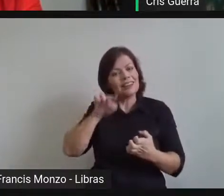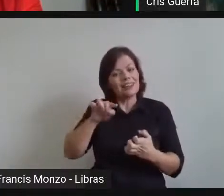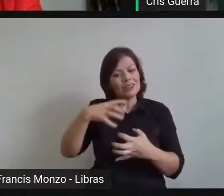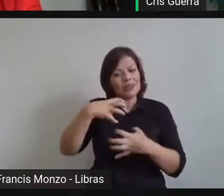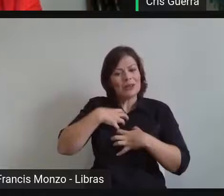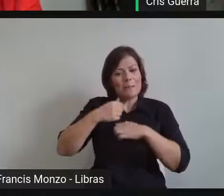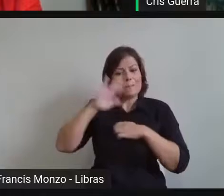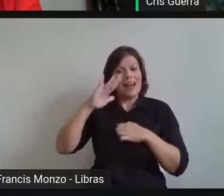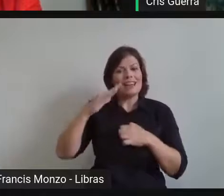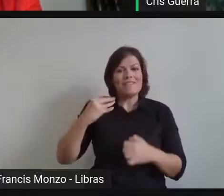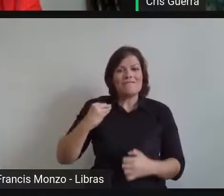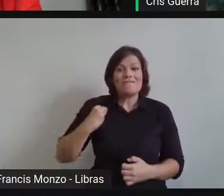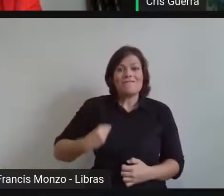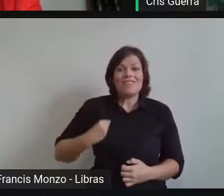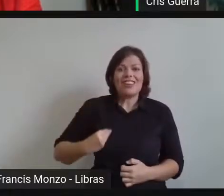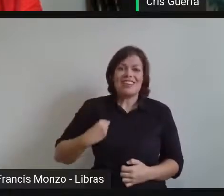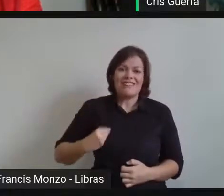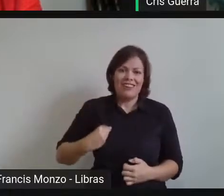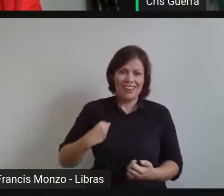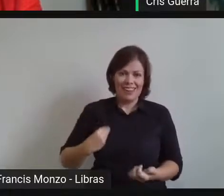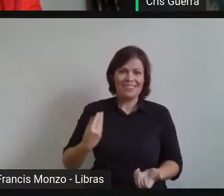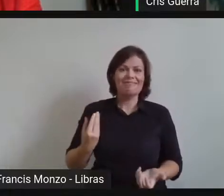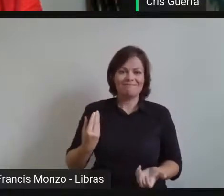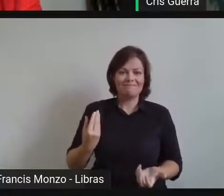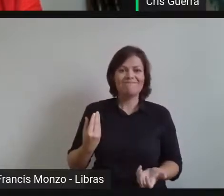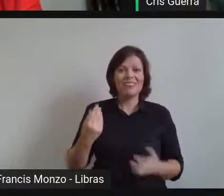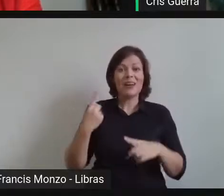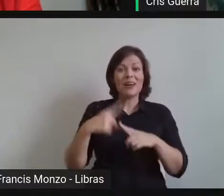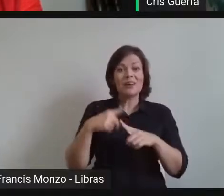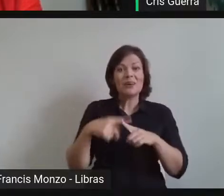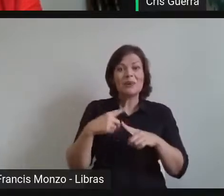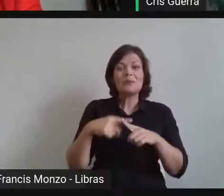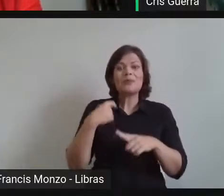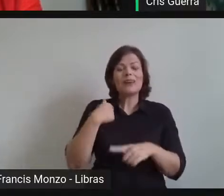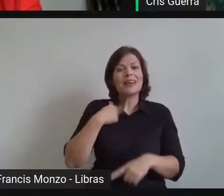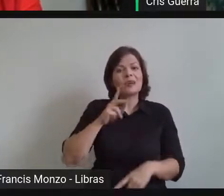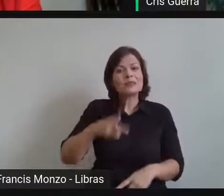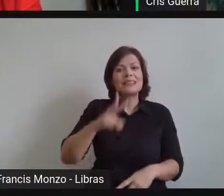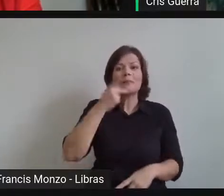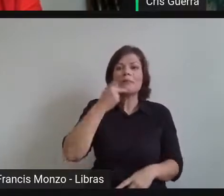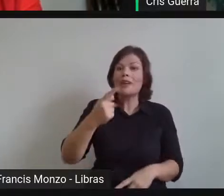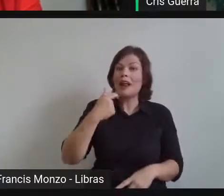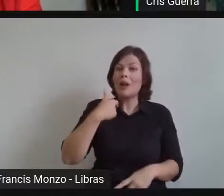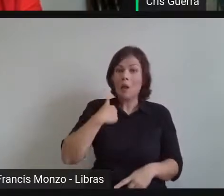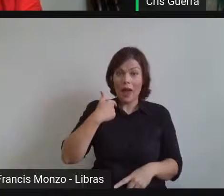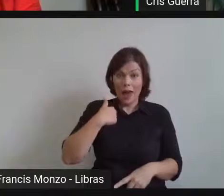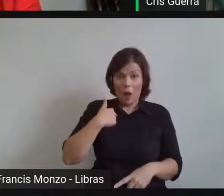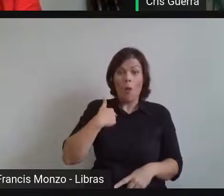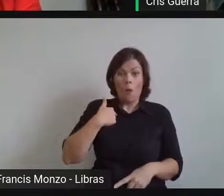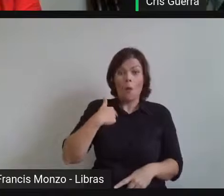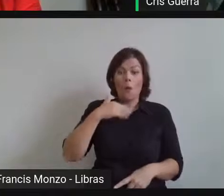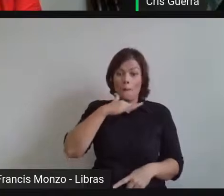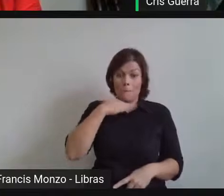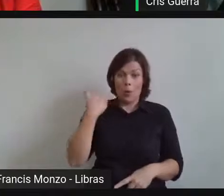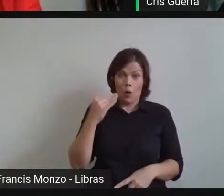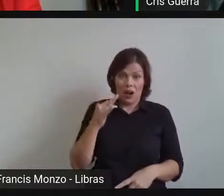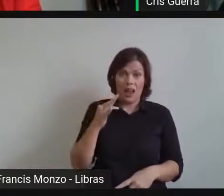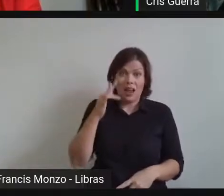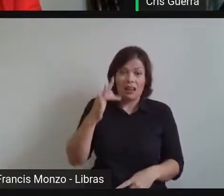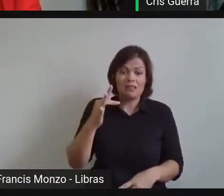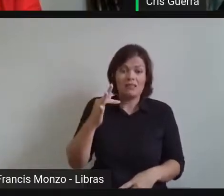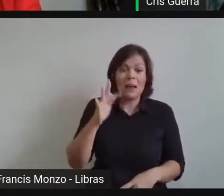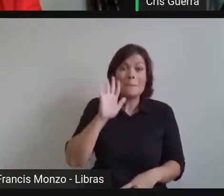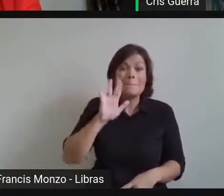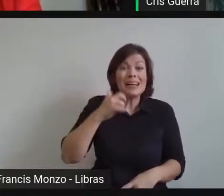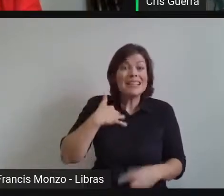viva. Porque uma frase que eu tenho repetido muito é que eu quero morrer muito viva. Porque tem gente que morre